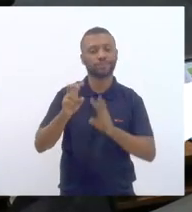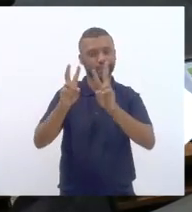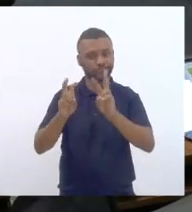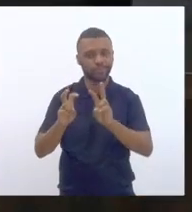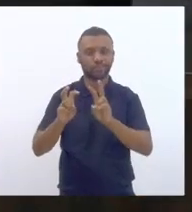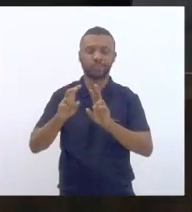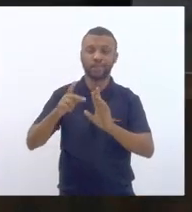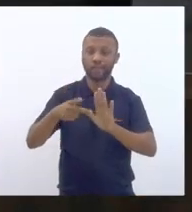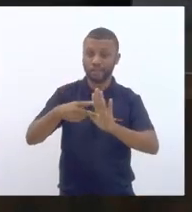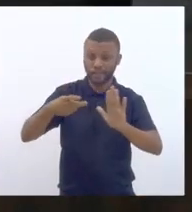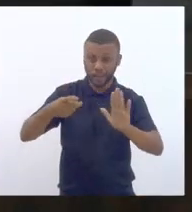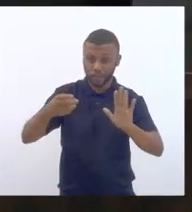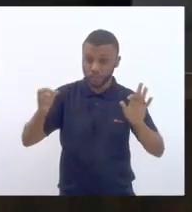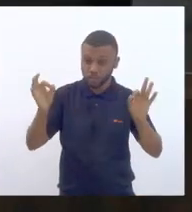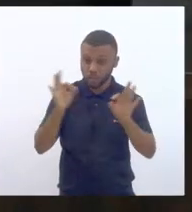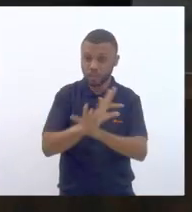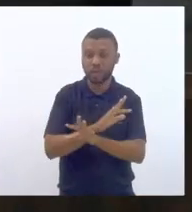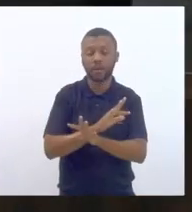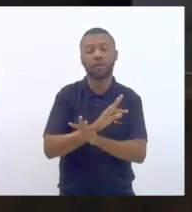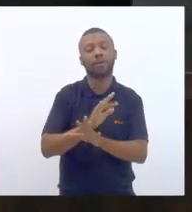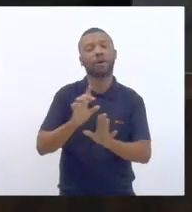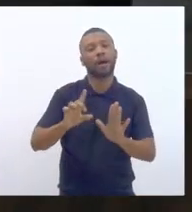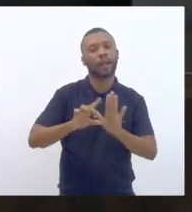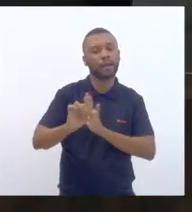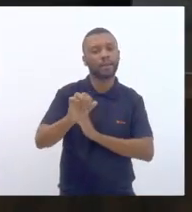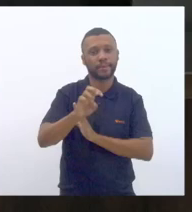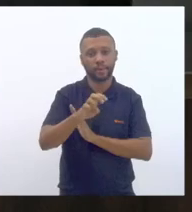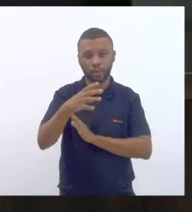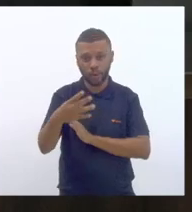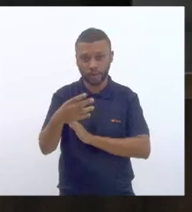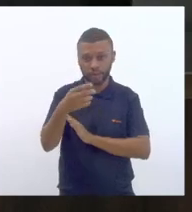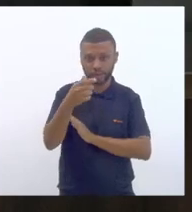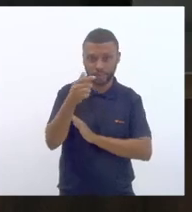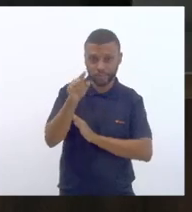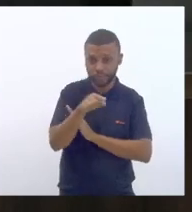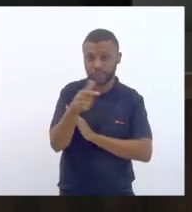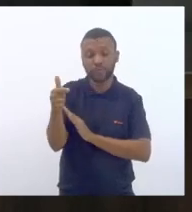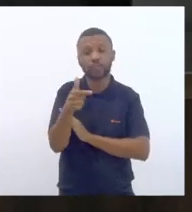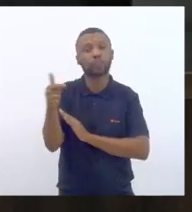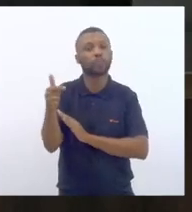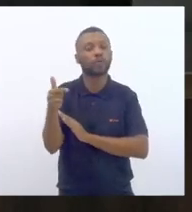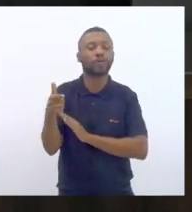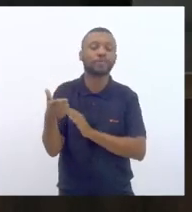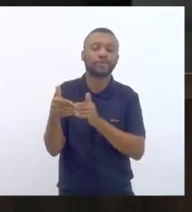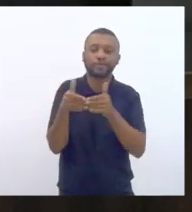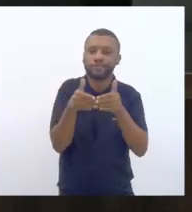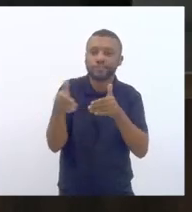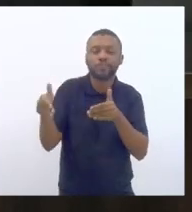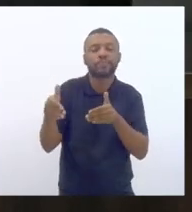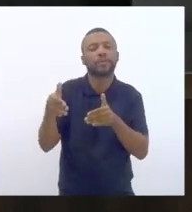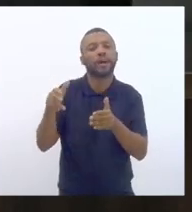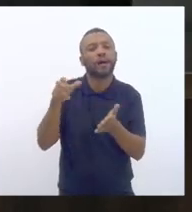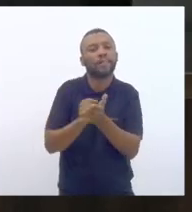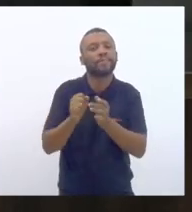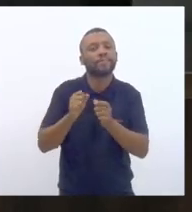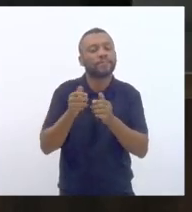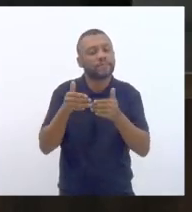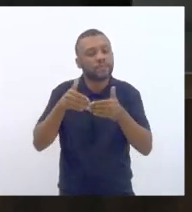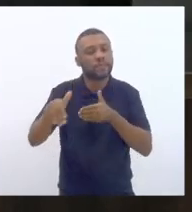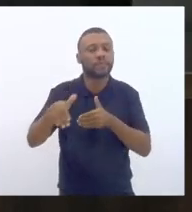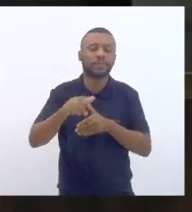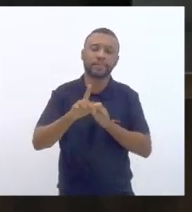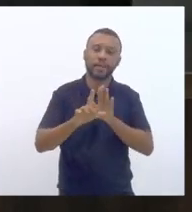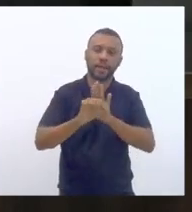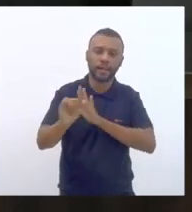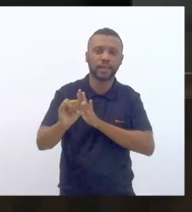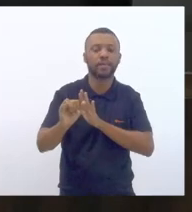ao projeto de lei 5374 de 22, de autoria do deputado Luiz Paulo e Lucinho, que prorroga a vigência da lei 9.501, de 30 de